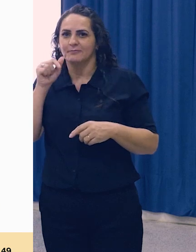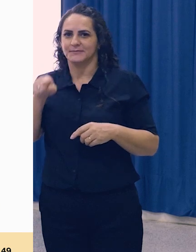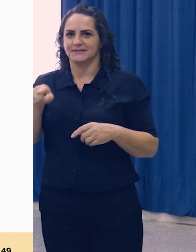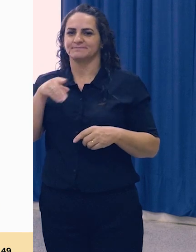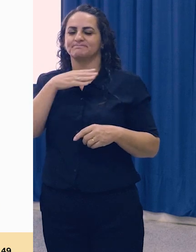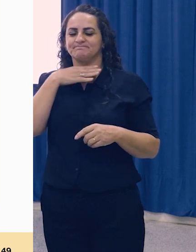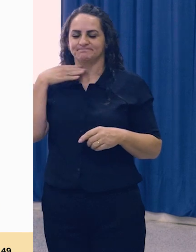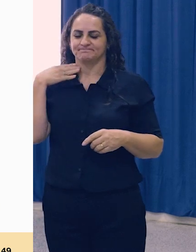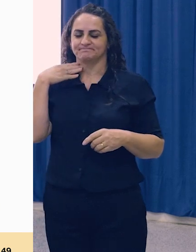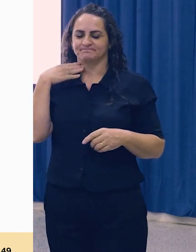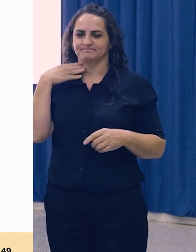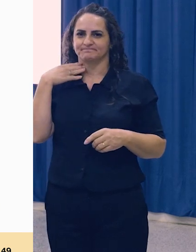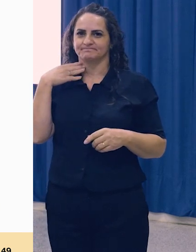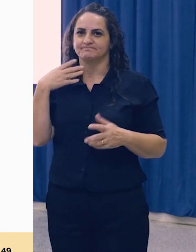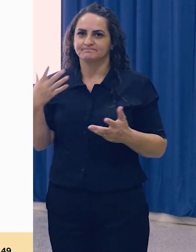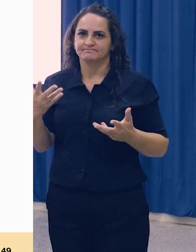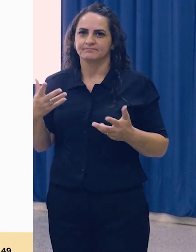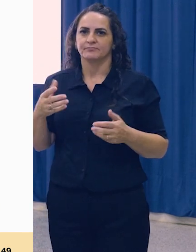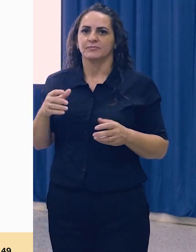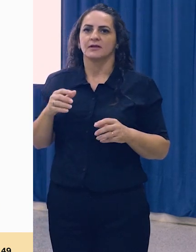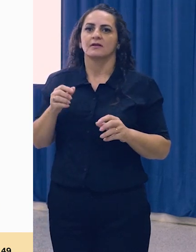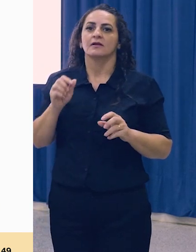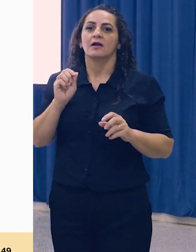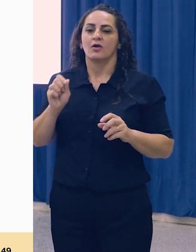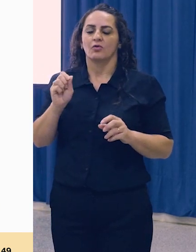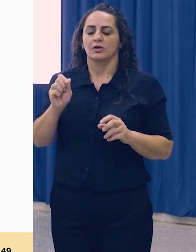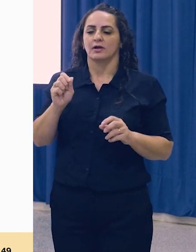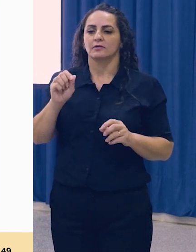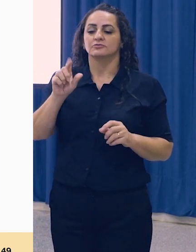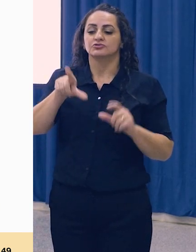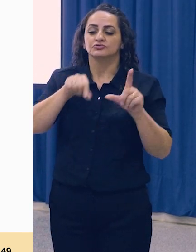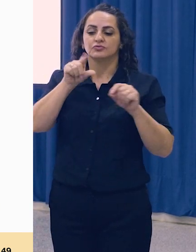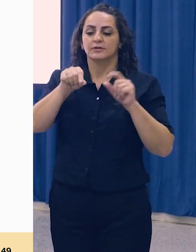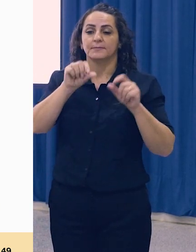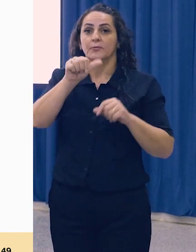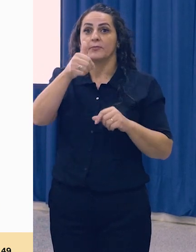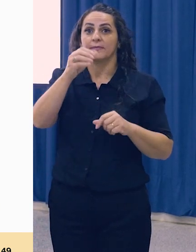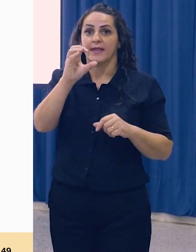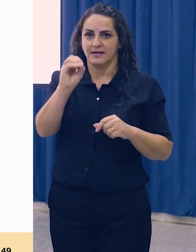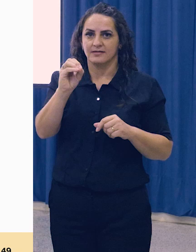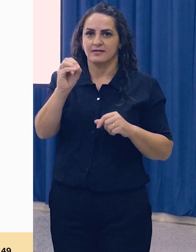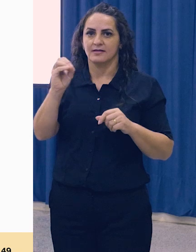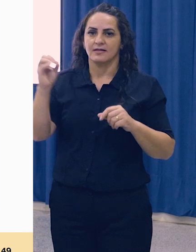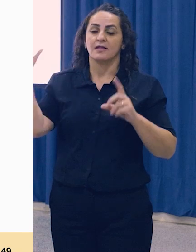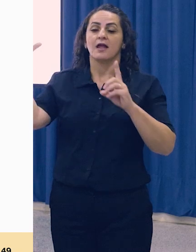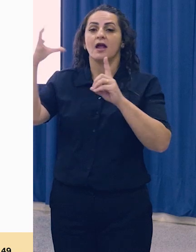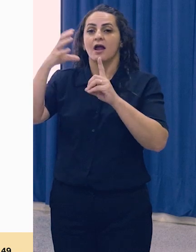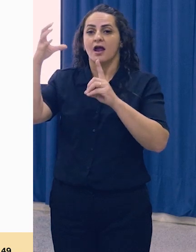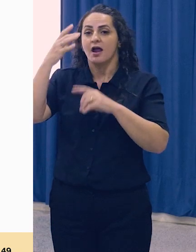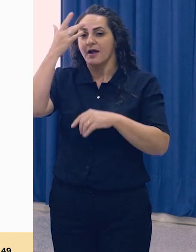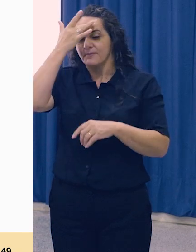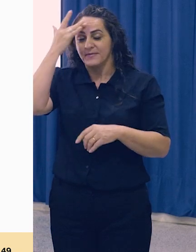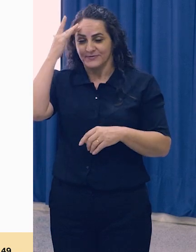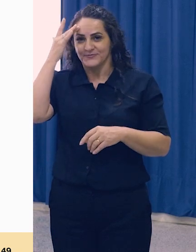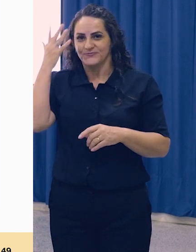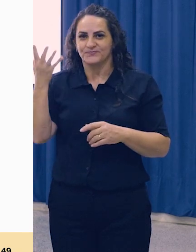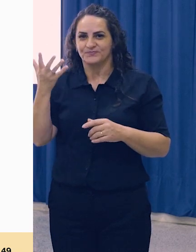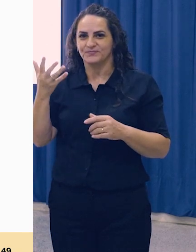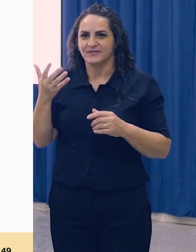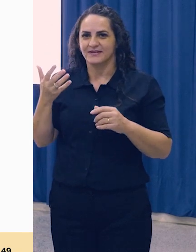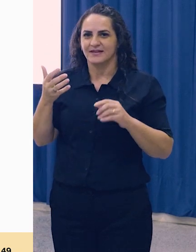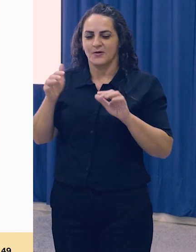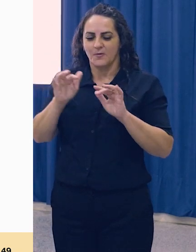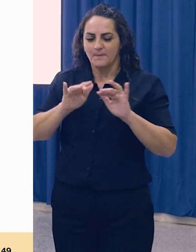fez para 10 influenciadores locais esse envio com pianos de chocolate